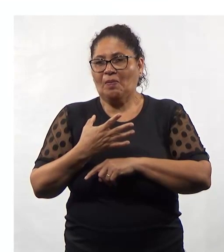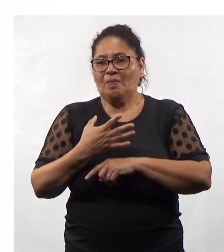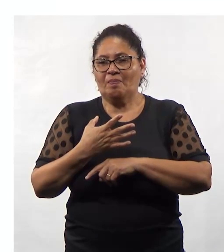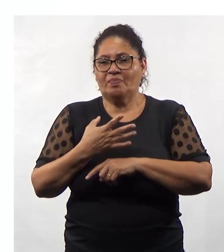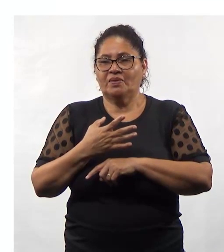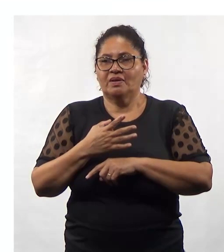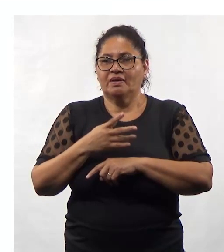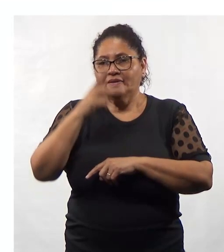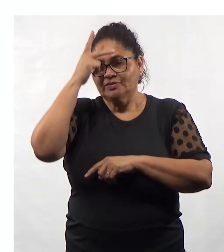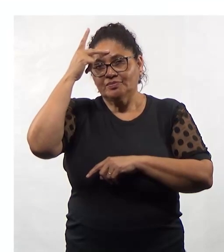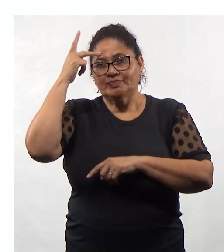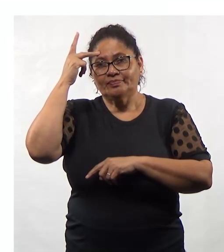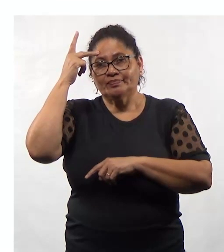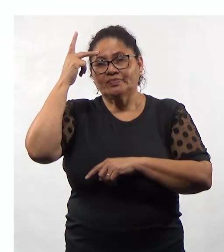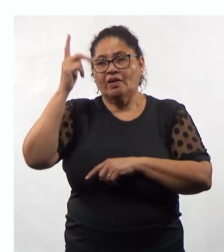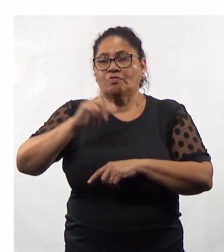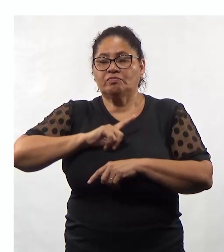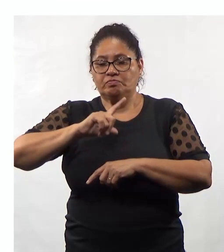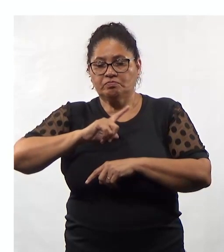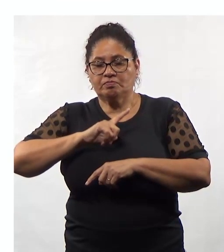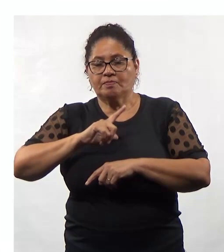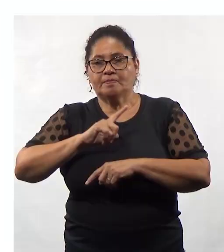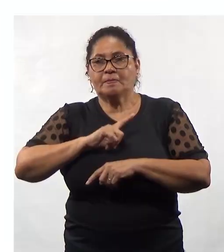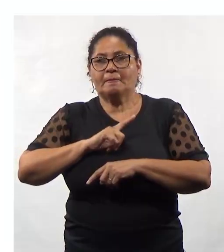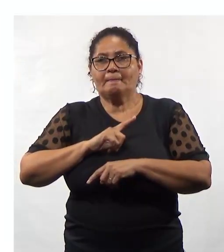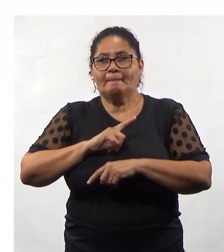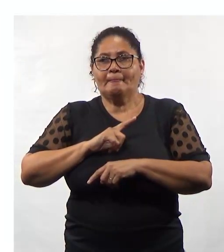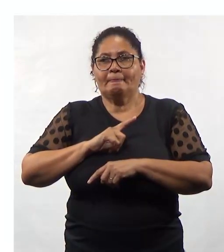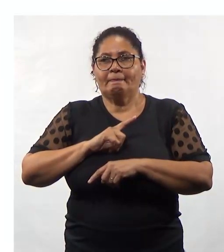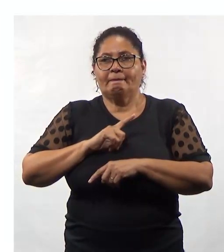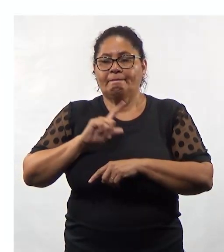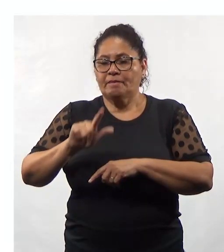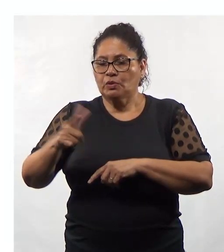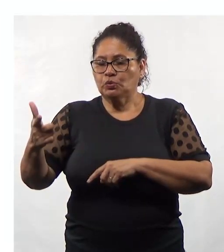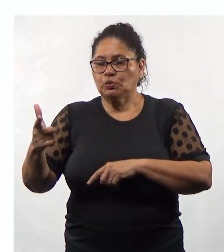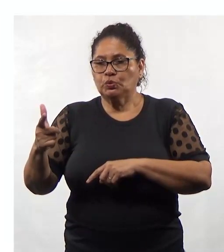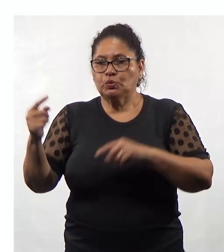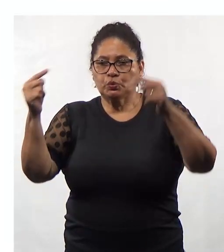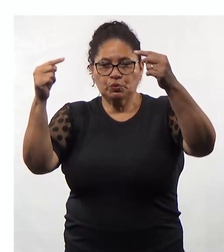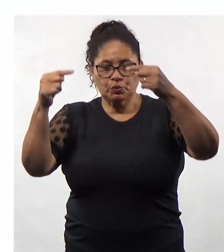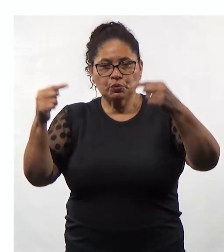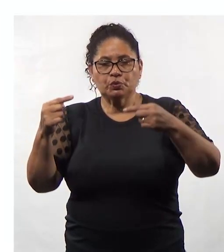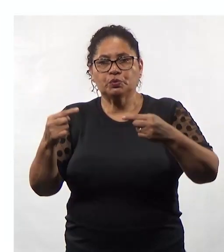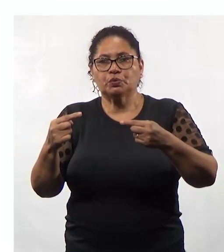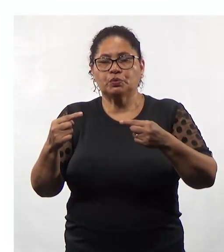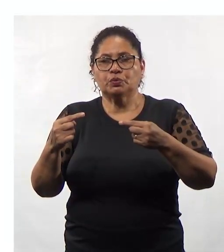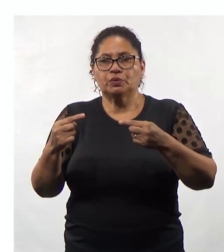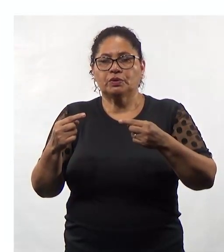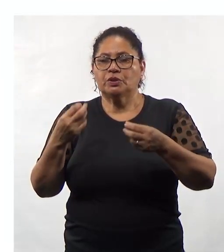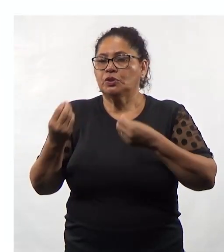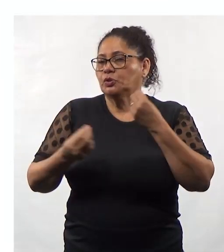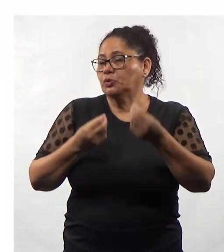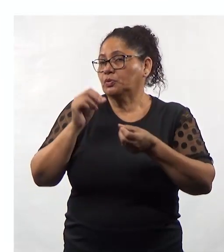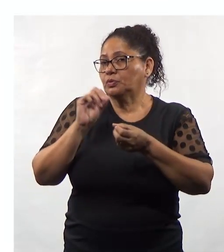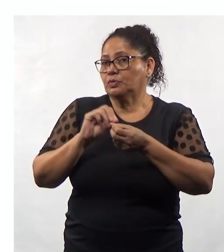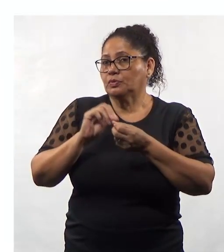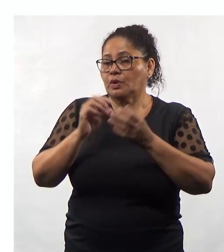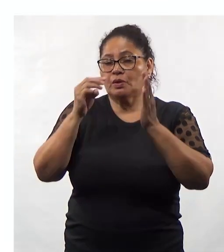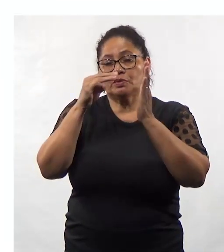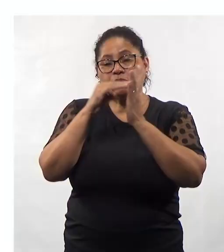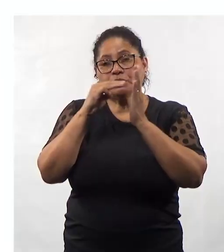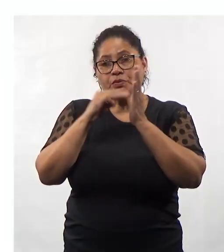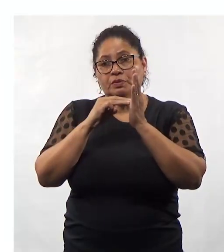bom, né? Então, pessoal, aqui a gente vai ter a mesma, né, para o outro critério, não é, que é recursos, a